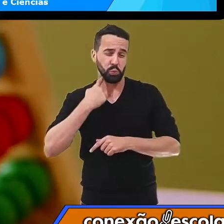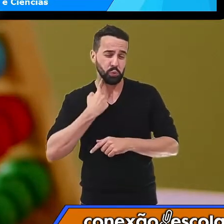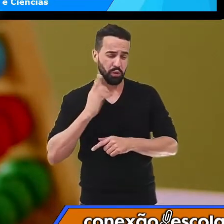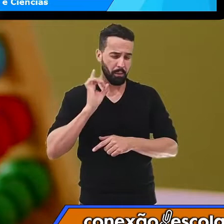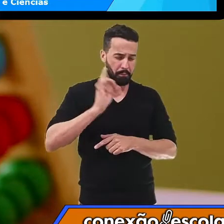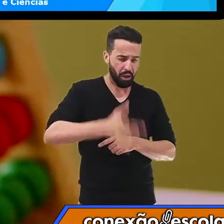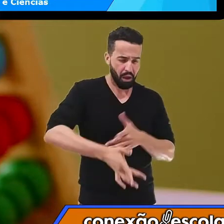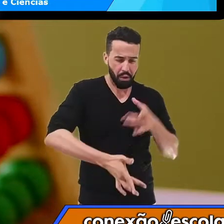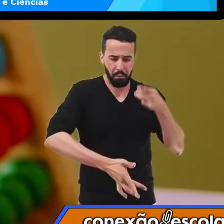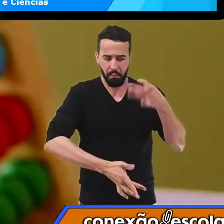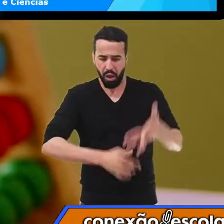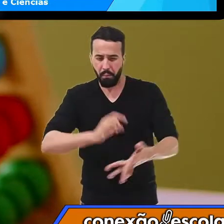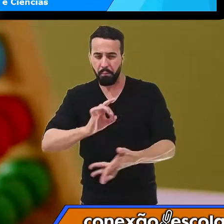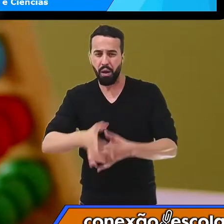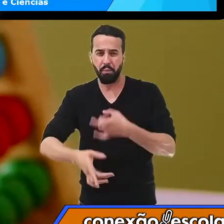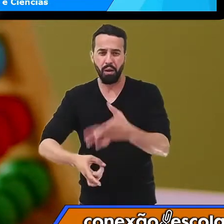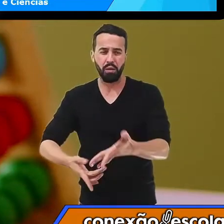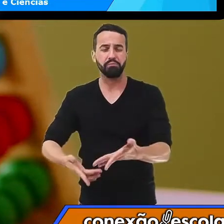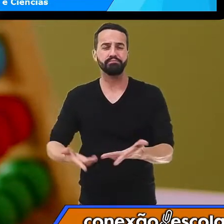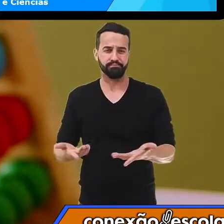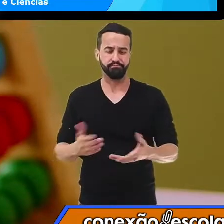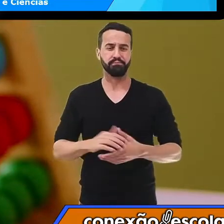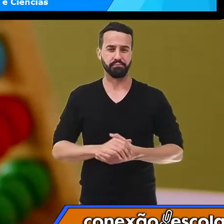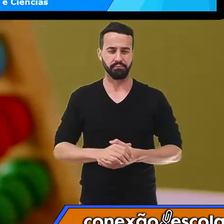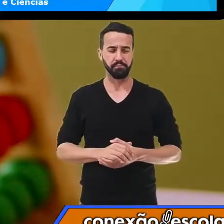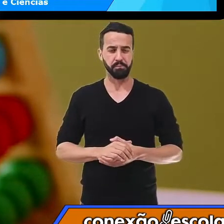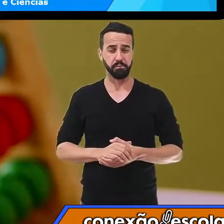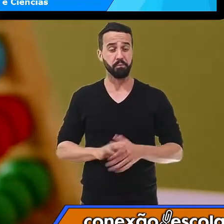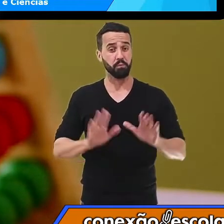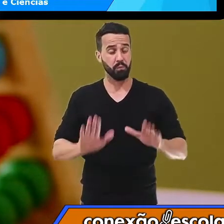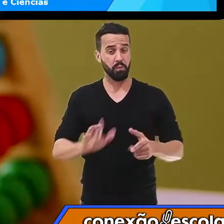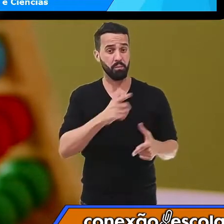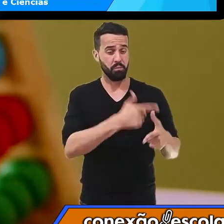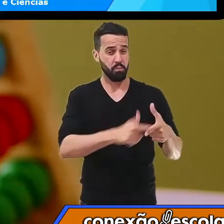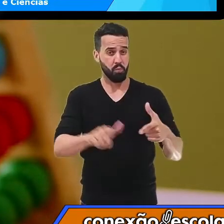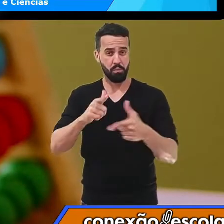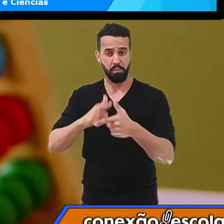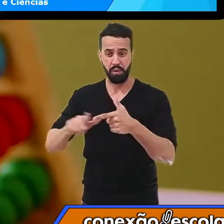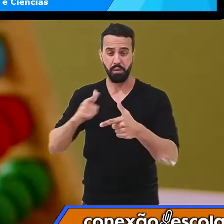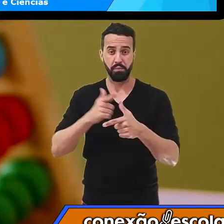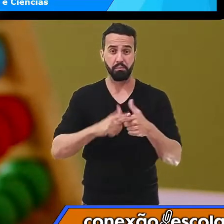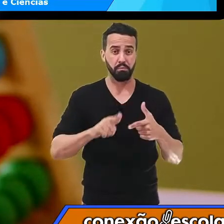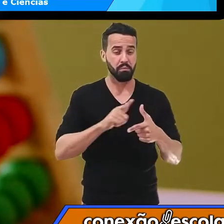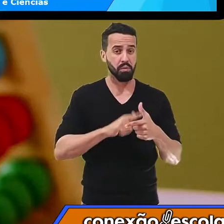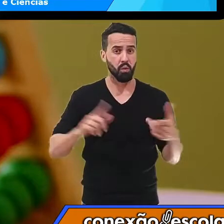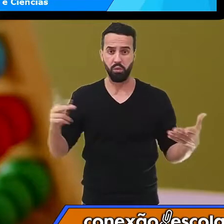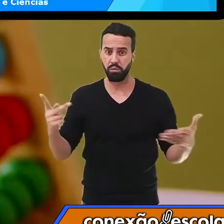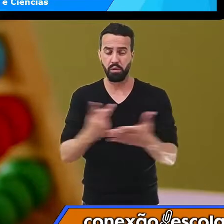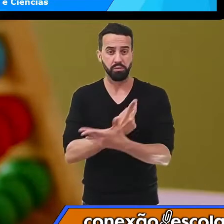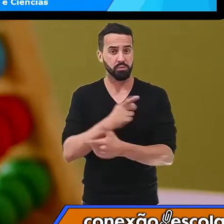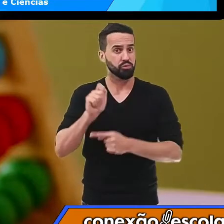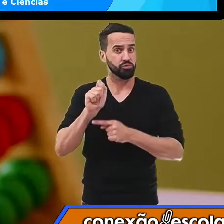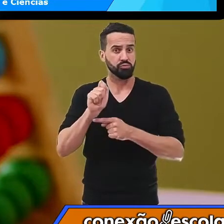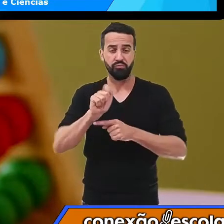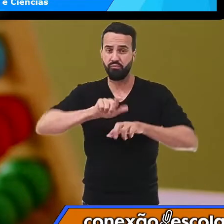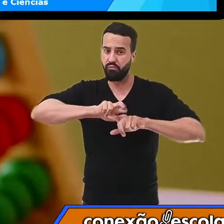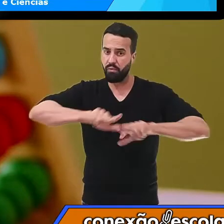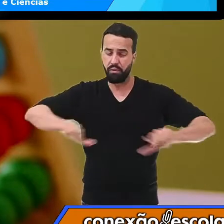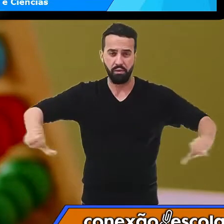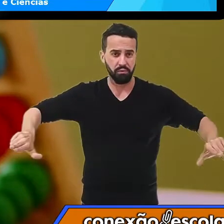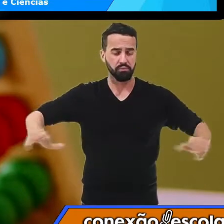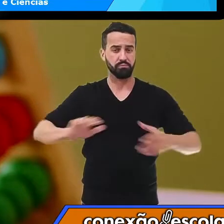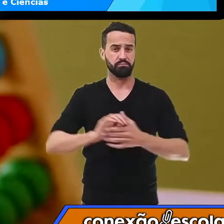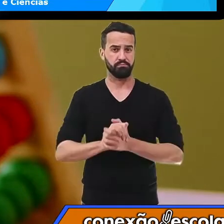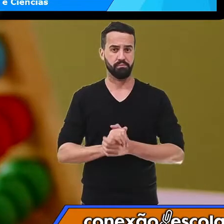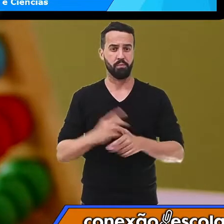mar. Além disso, problemas gerais para o meio ambiente são causados, porque as